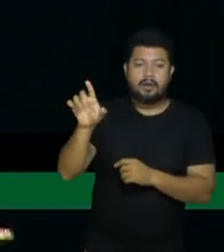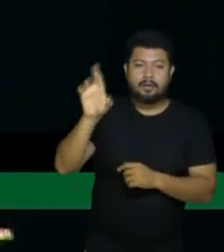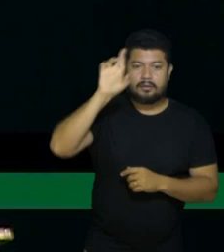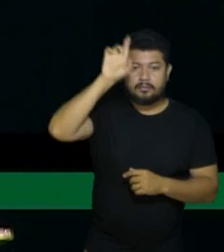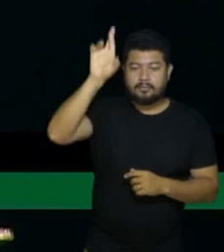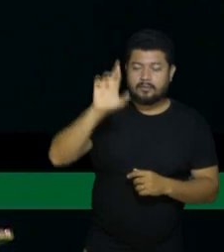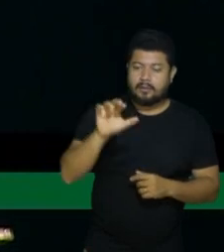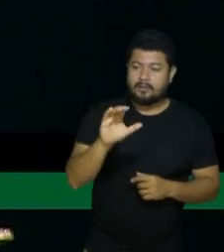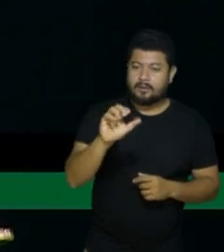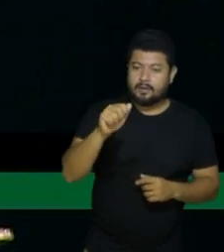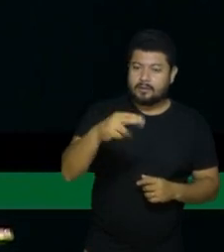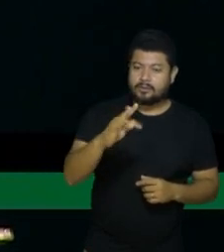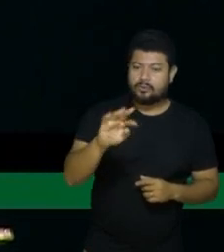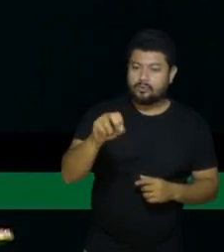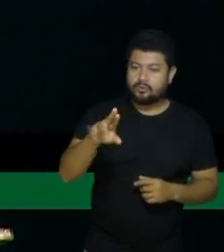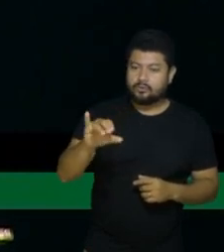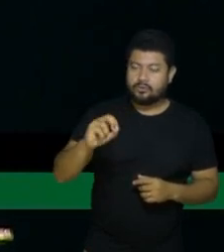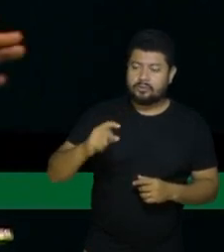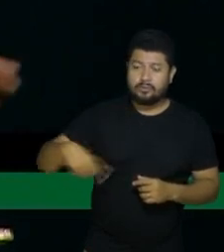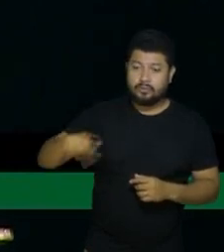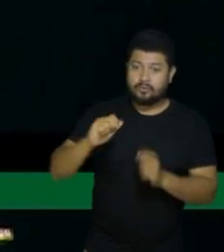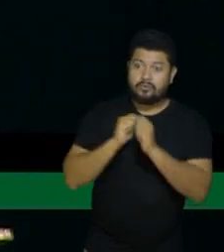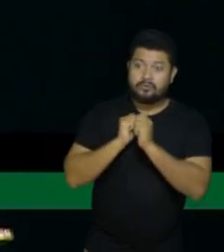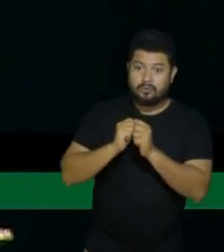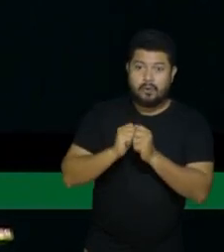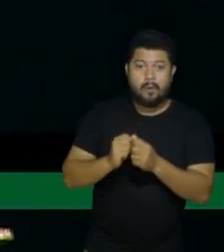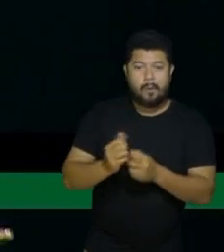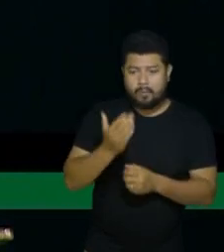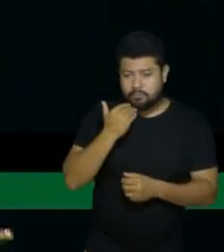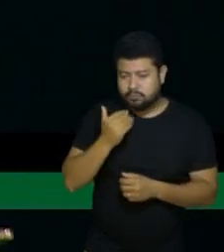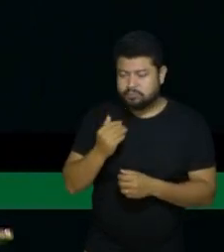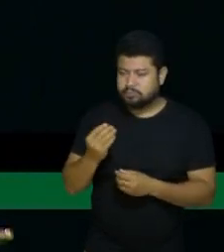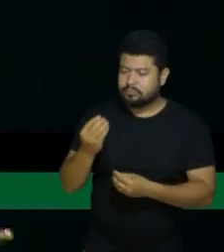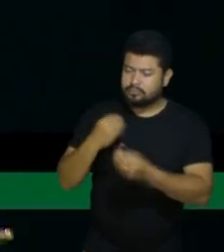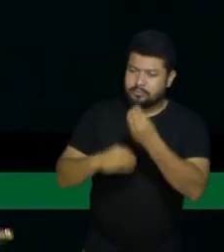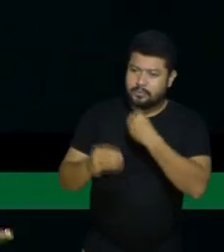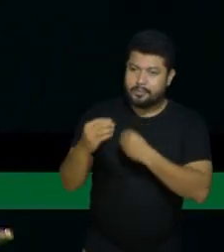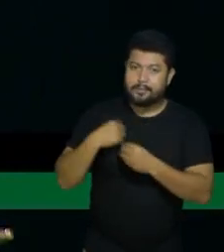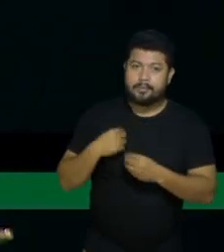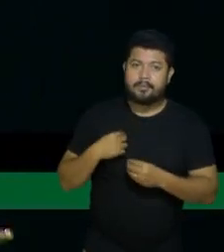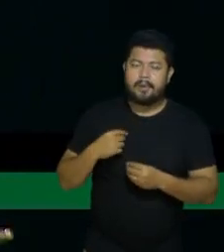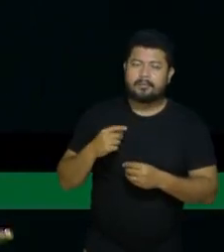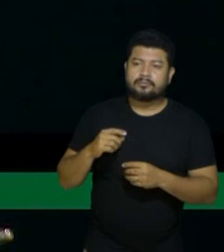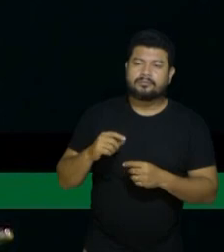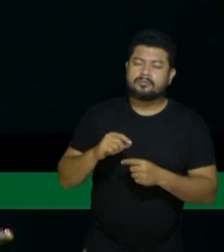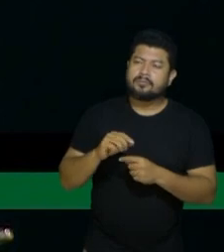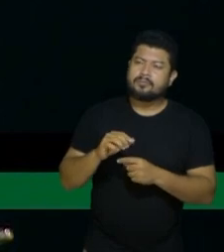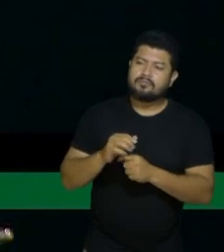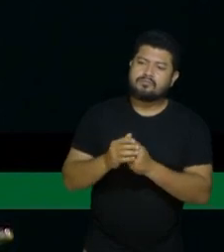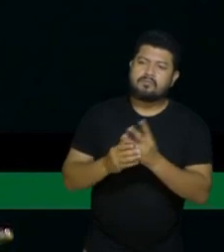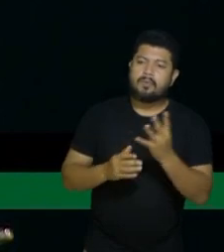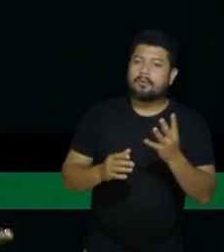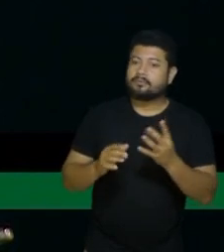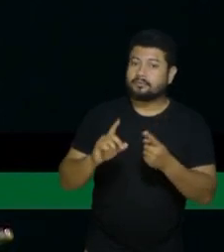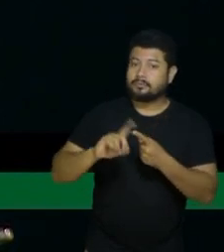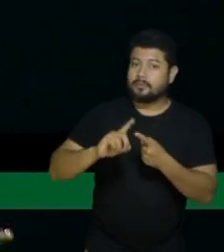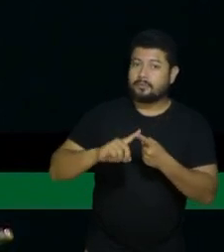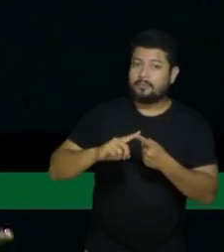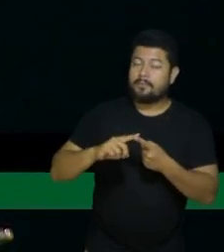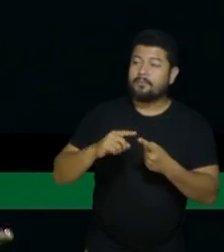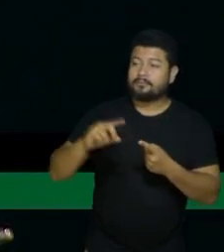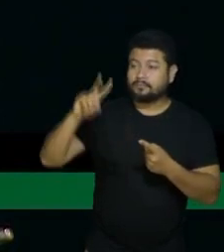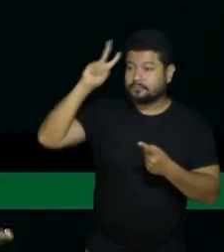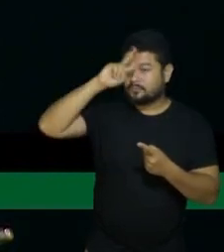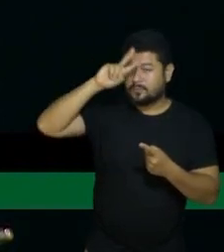fui lá almocei com ele almocei por algumas razões razão histórica razão que me toca o